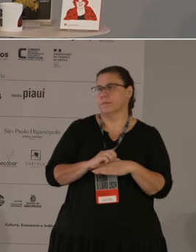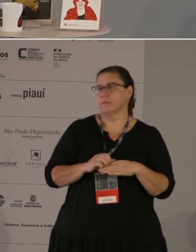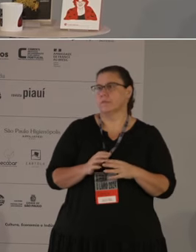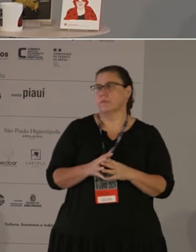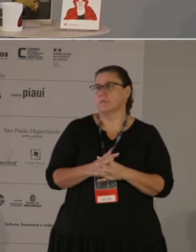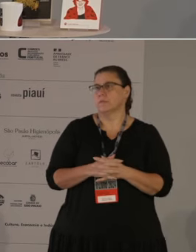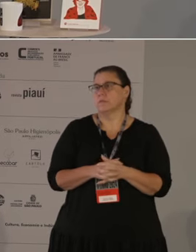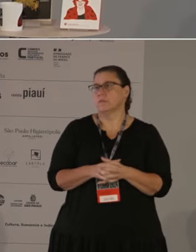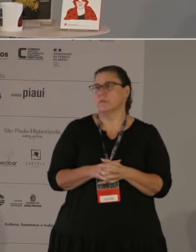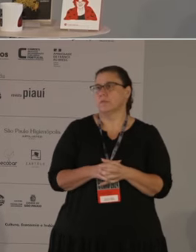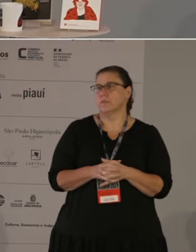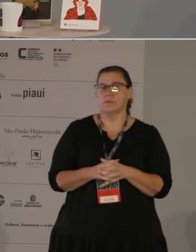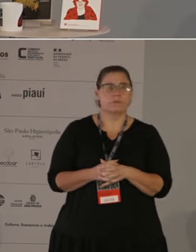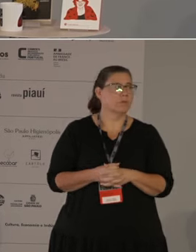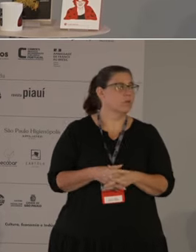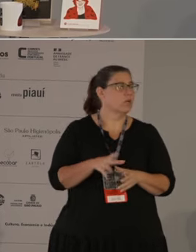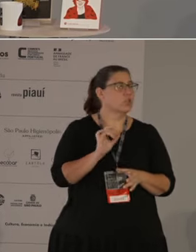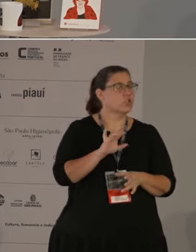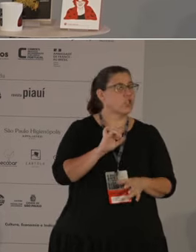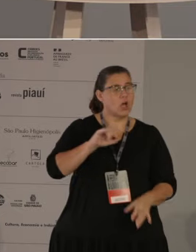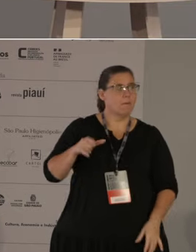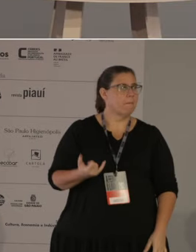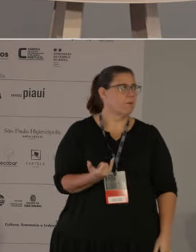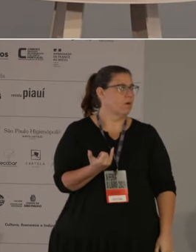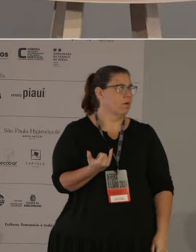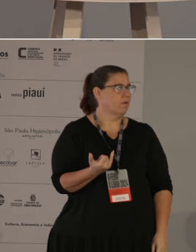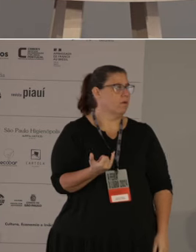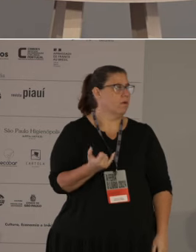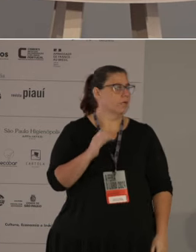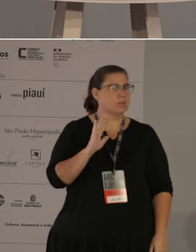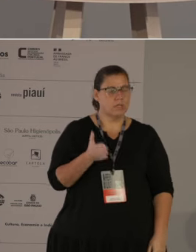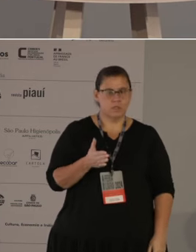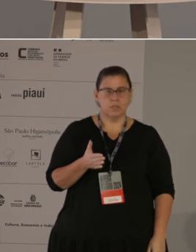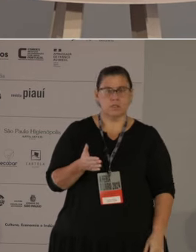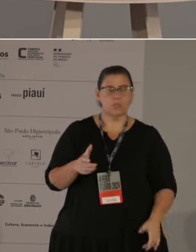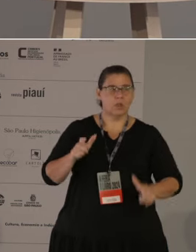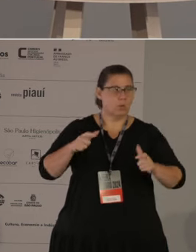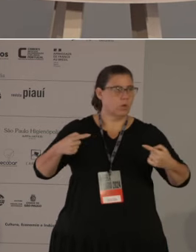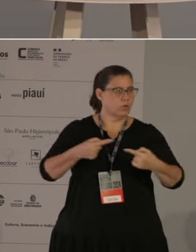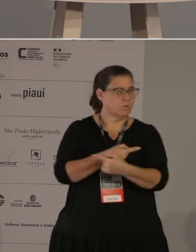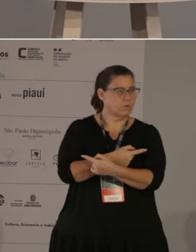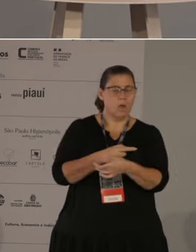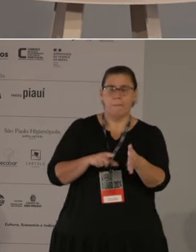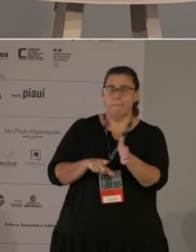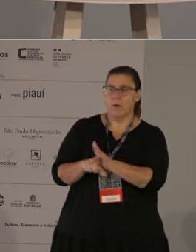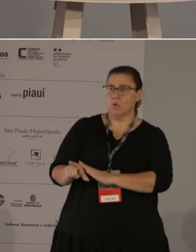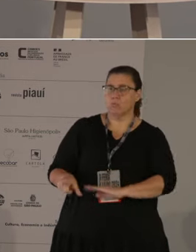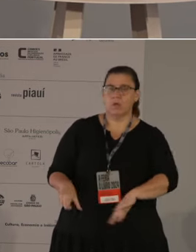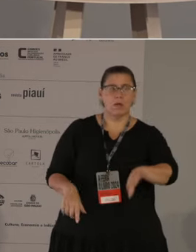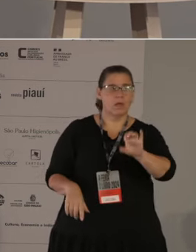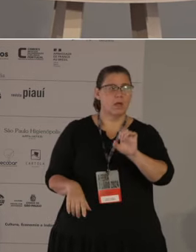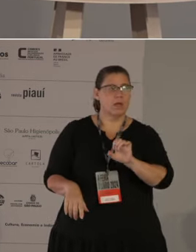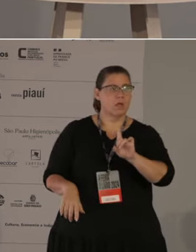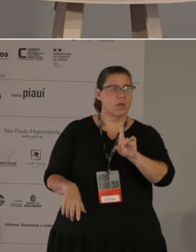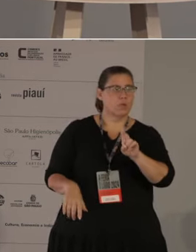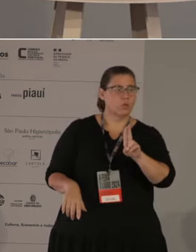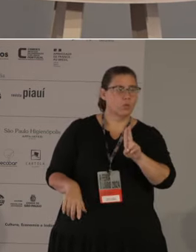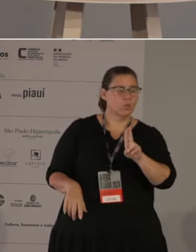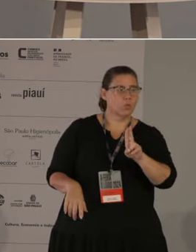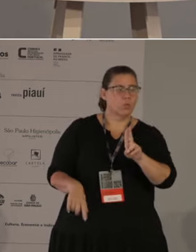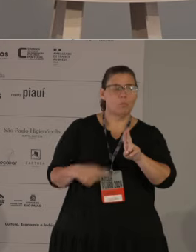muito antigas. Eu quero só aproveitar, já que a gente está num lugar trucado, e fazer uma pergunta para o Edu a respeito disso, porque o